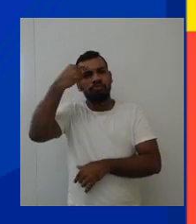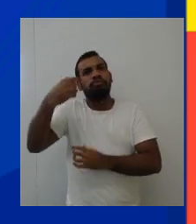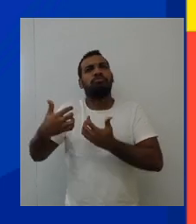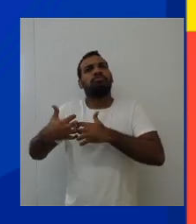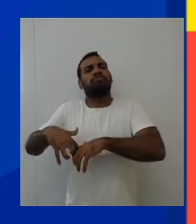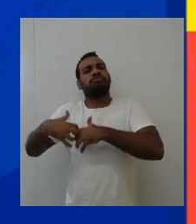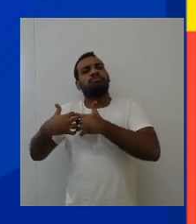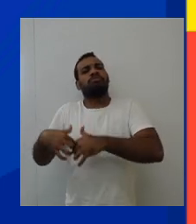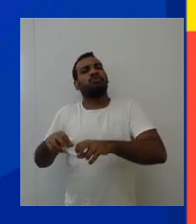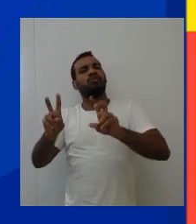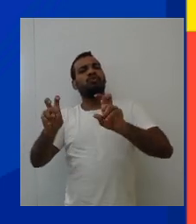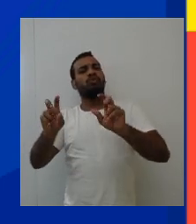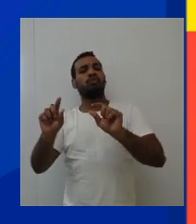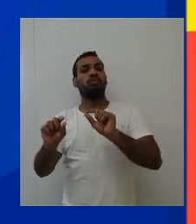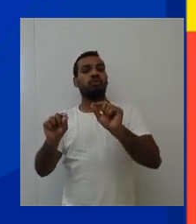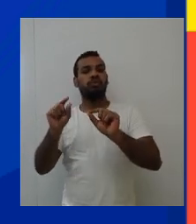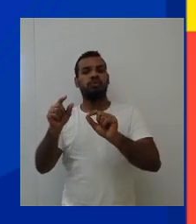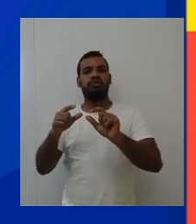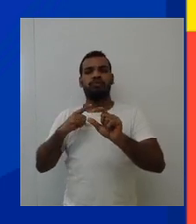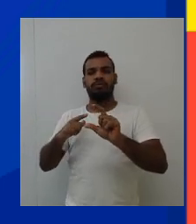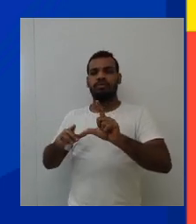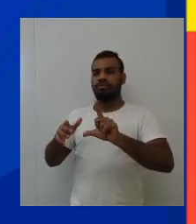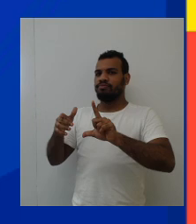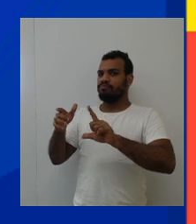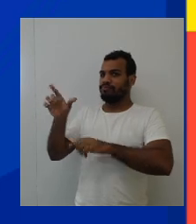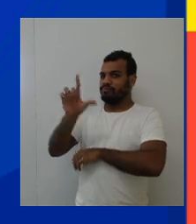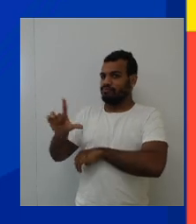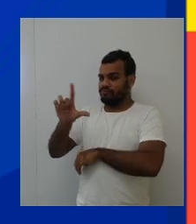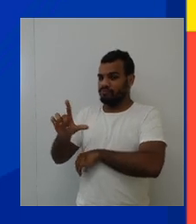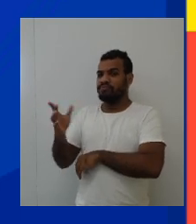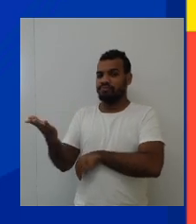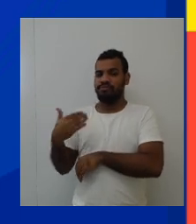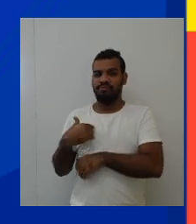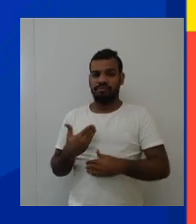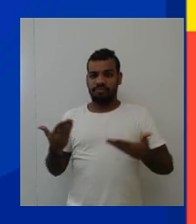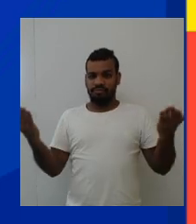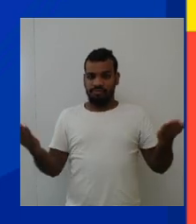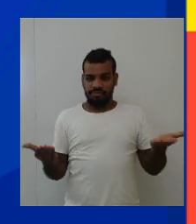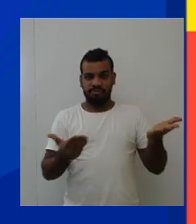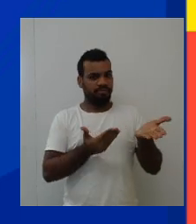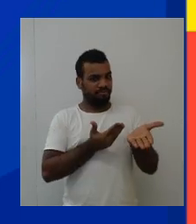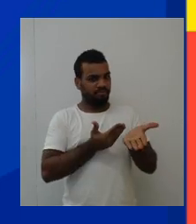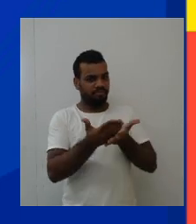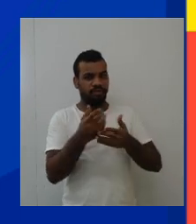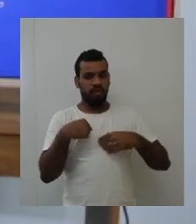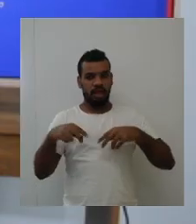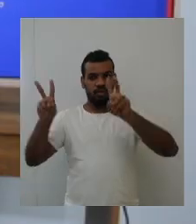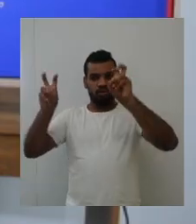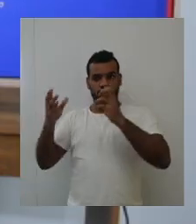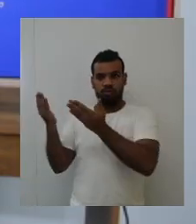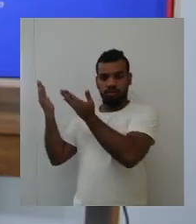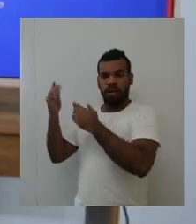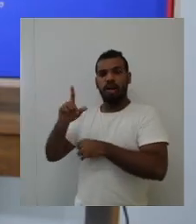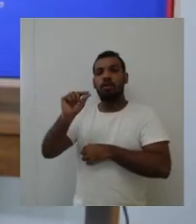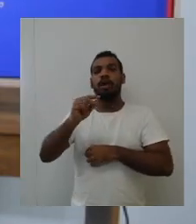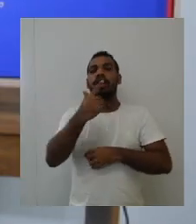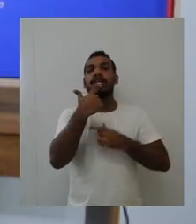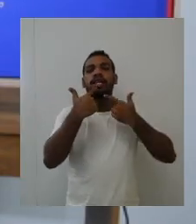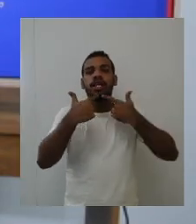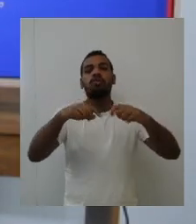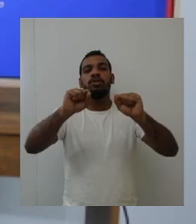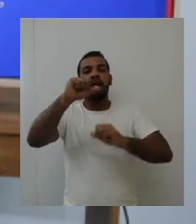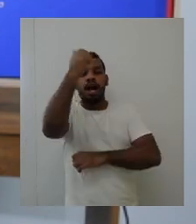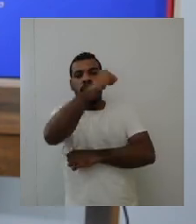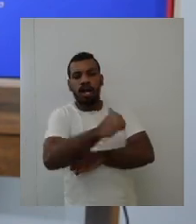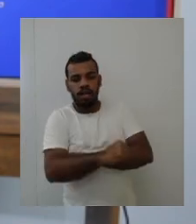pouquinho acerca dessa literatura, né? Mas voltando para recurso coesivo, que é uma análise linguística. Bom,